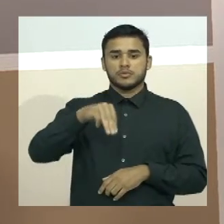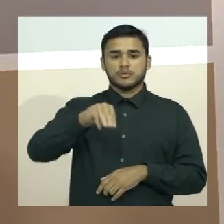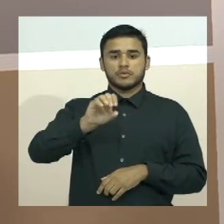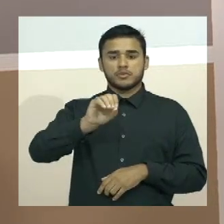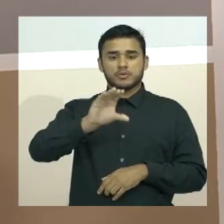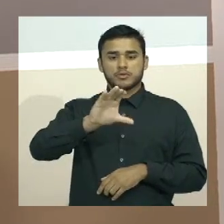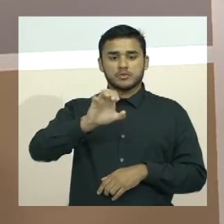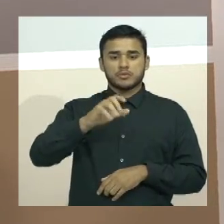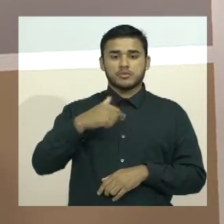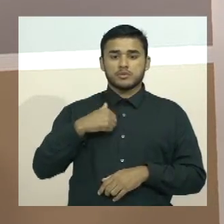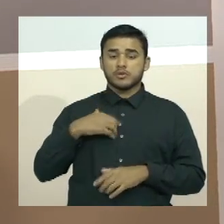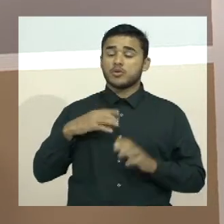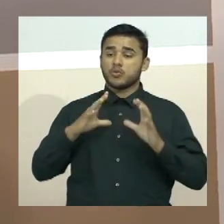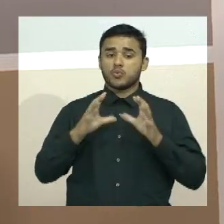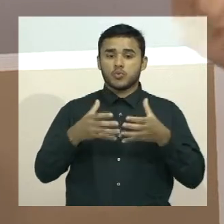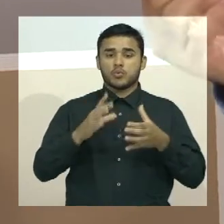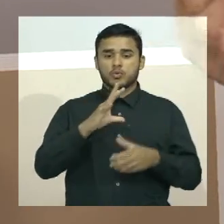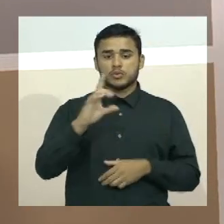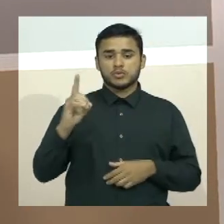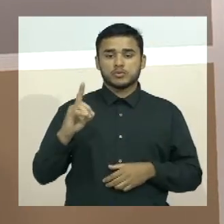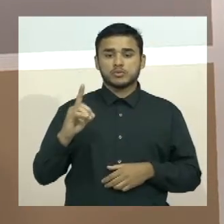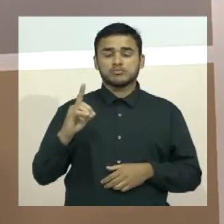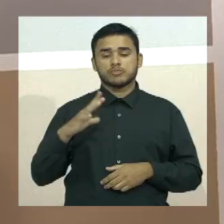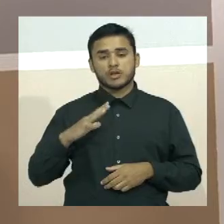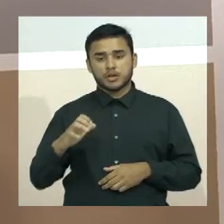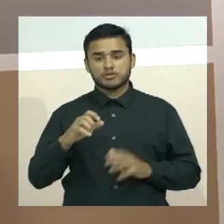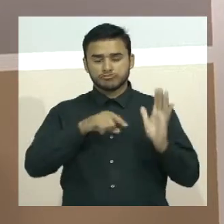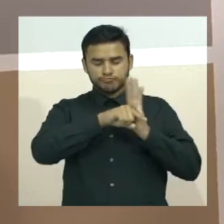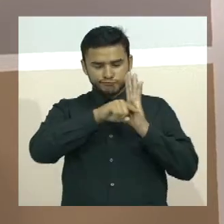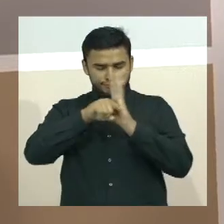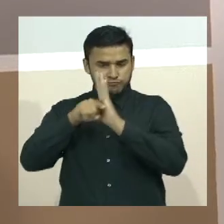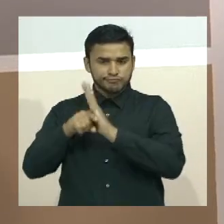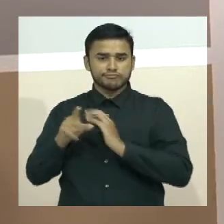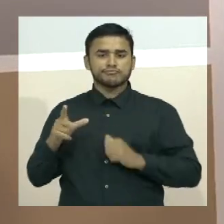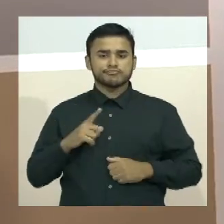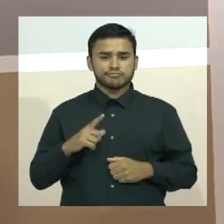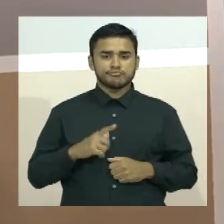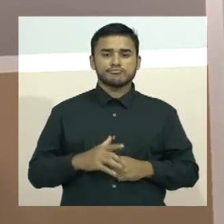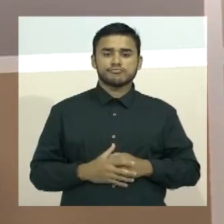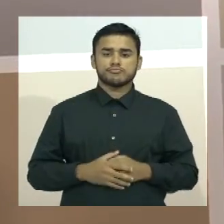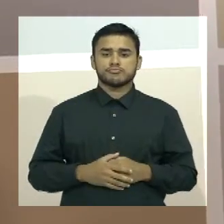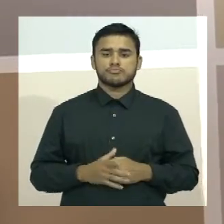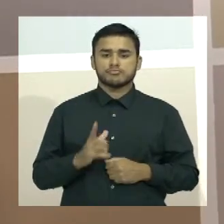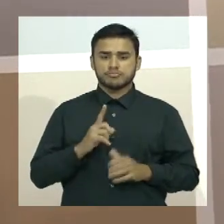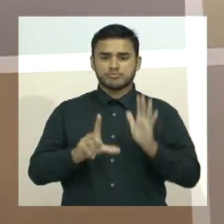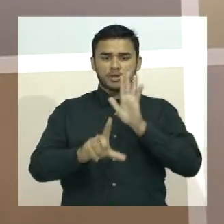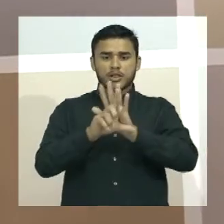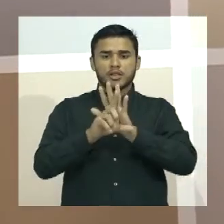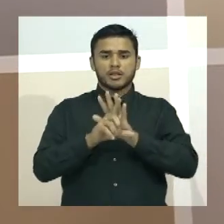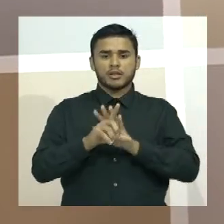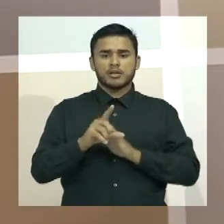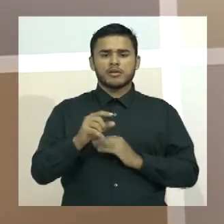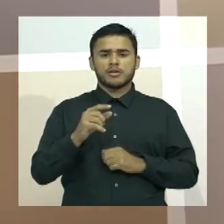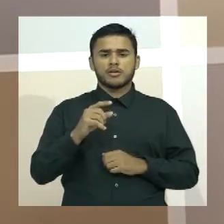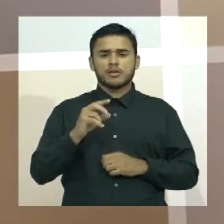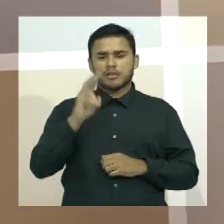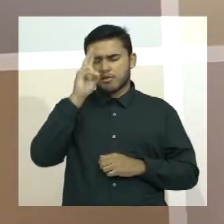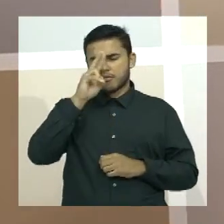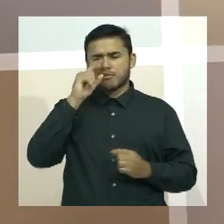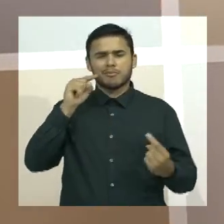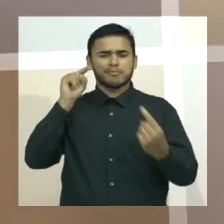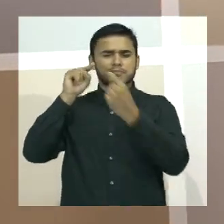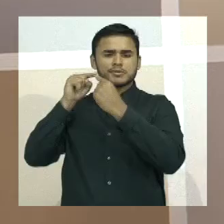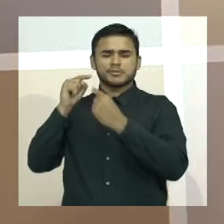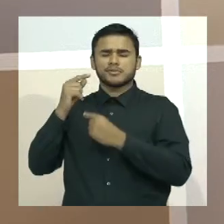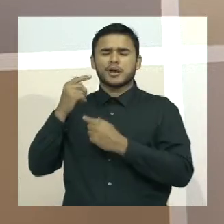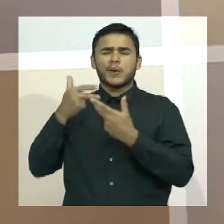do Comitê de Ética em Pesquisa. Por isso que essa lei também tem uma implicação em pesquisa, né? É evitar tudo aquilo que aconteceu no Holocausto, de